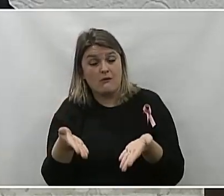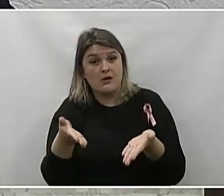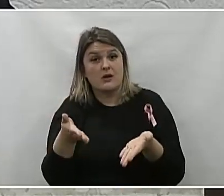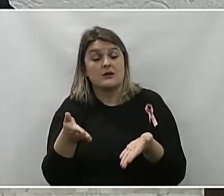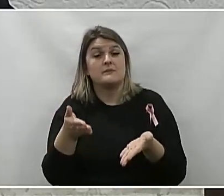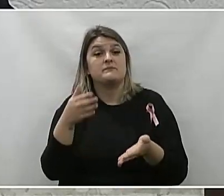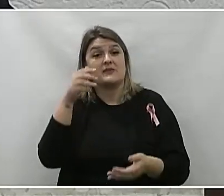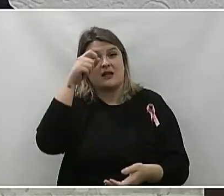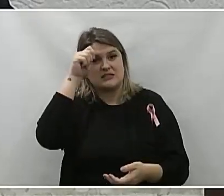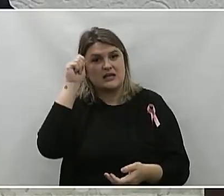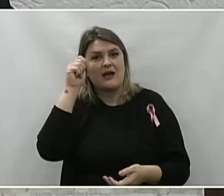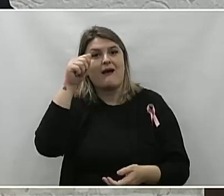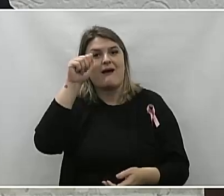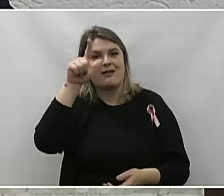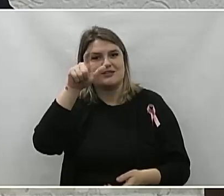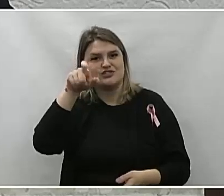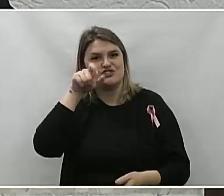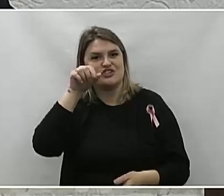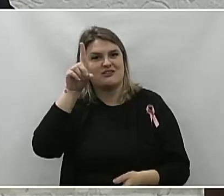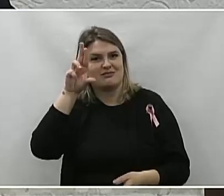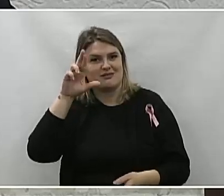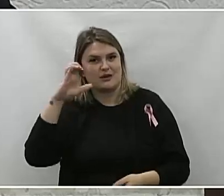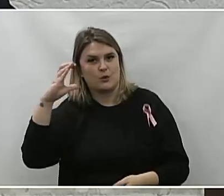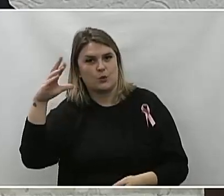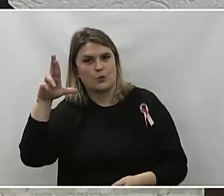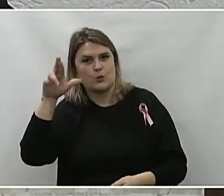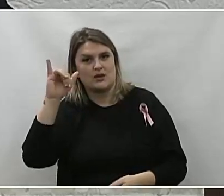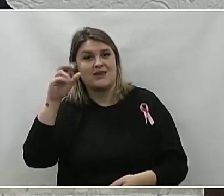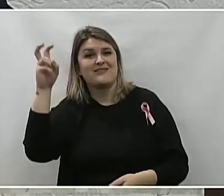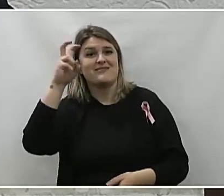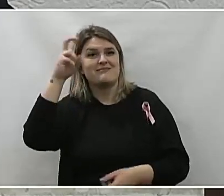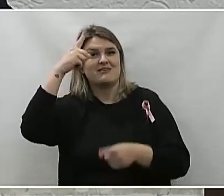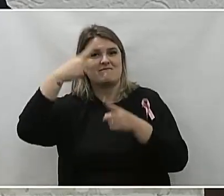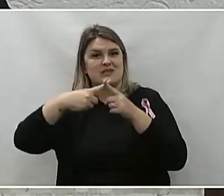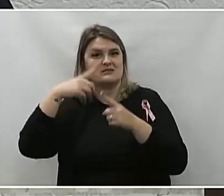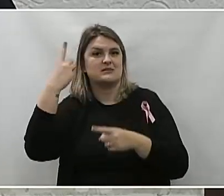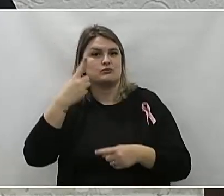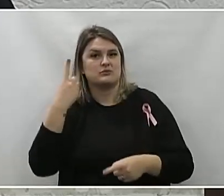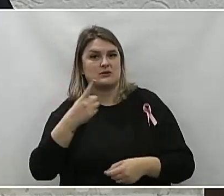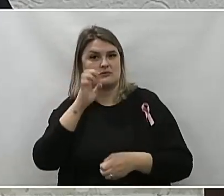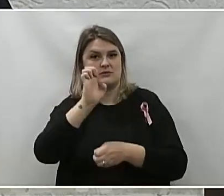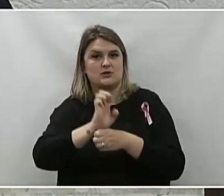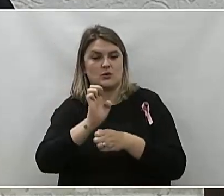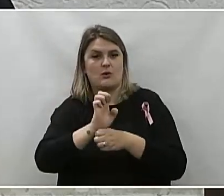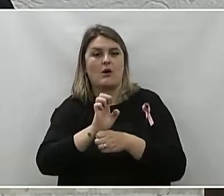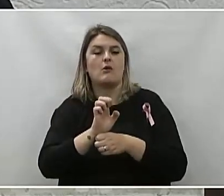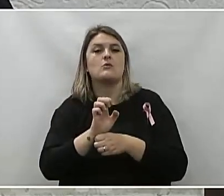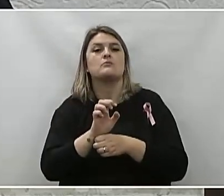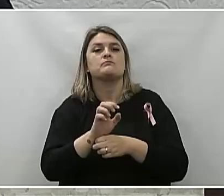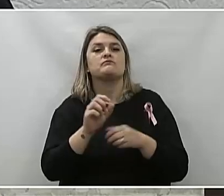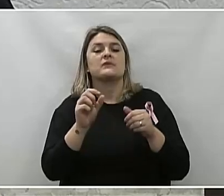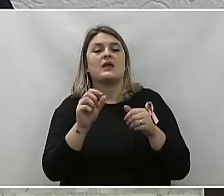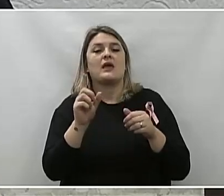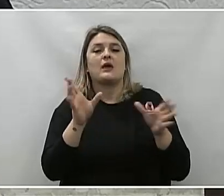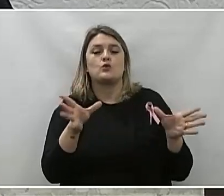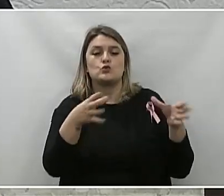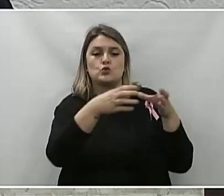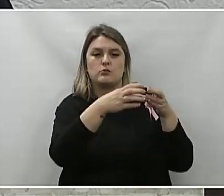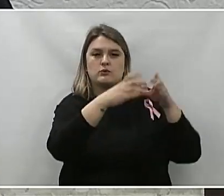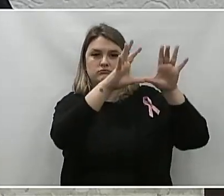Alexandre Cury no exercício de seu quinto mandato presídio é comissão de redação